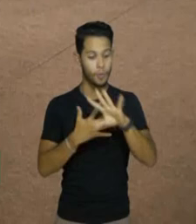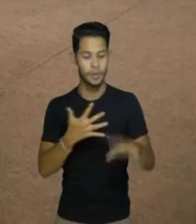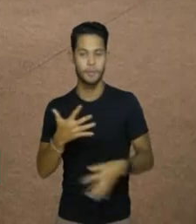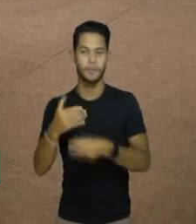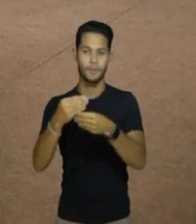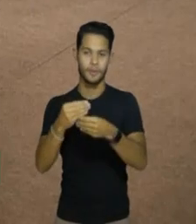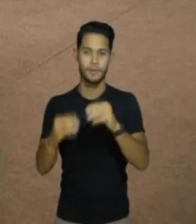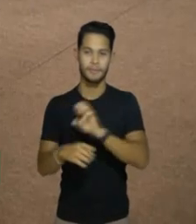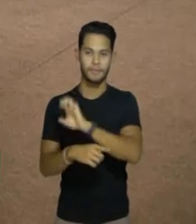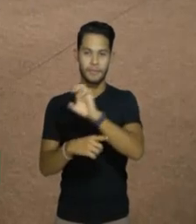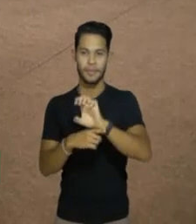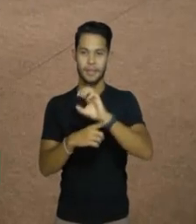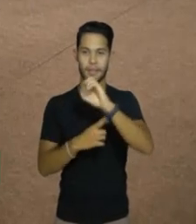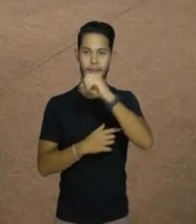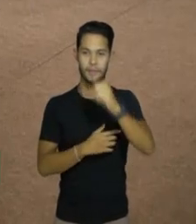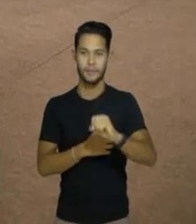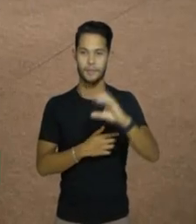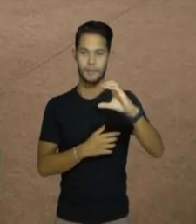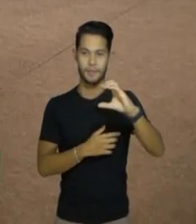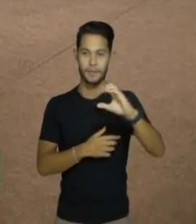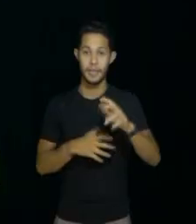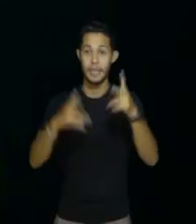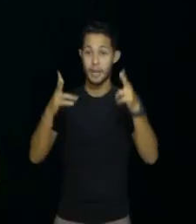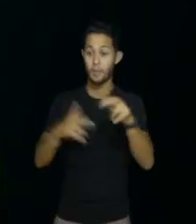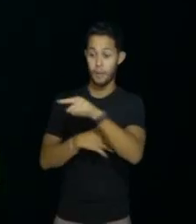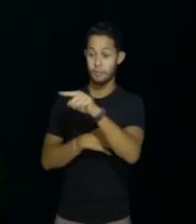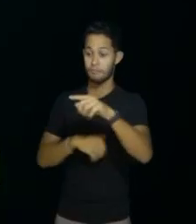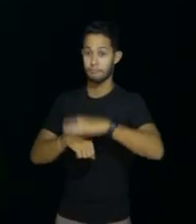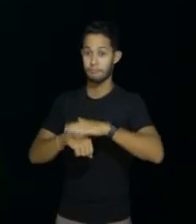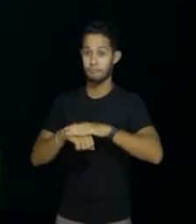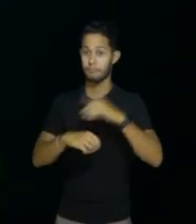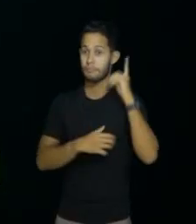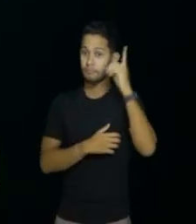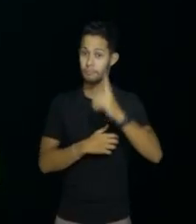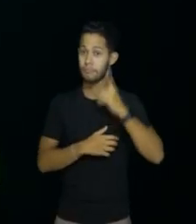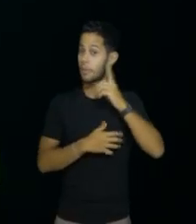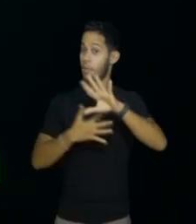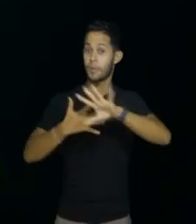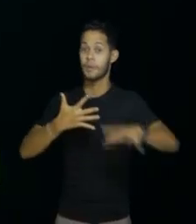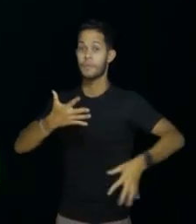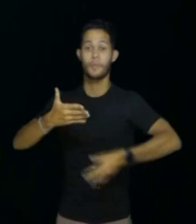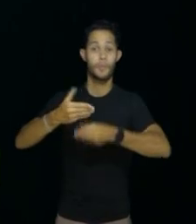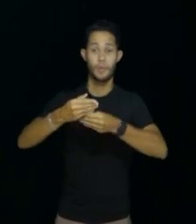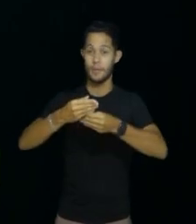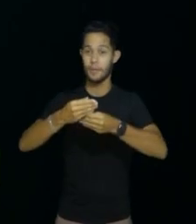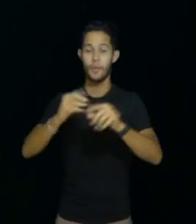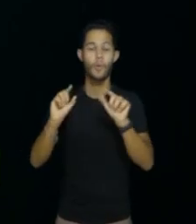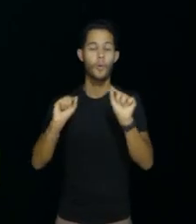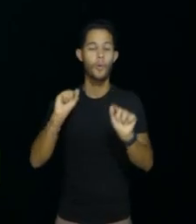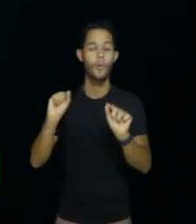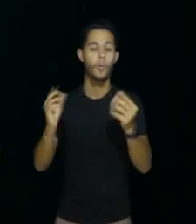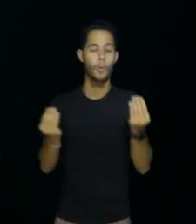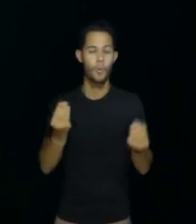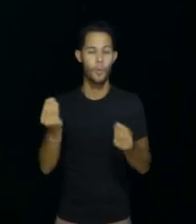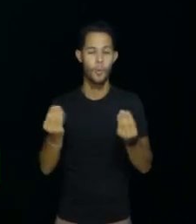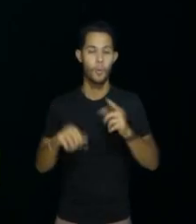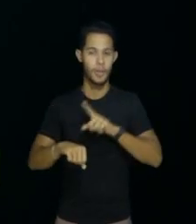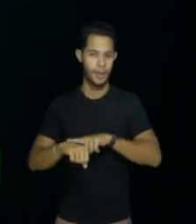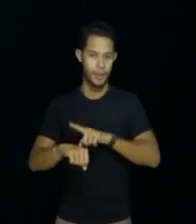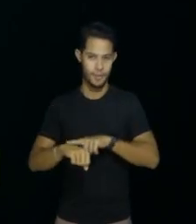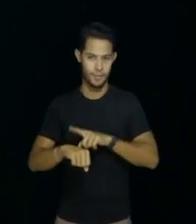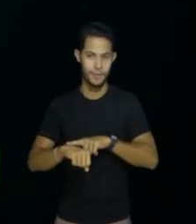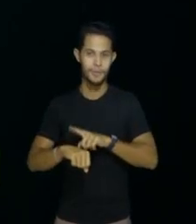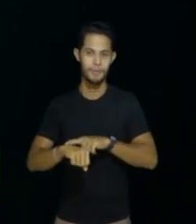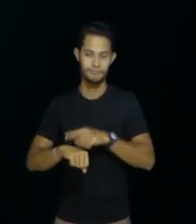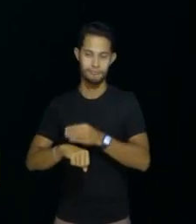da mesma forma que os senhores contribuem com aquilo que vocês têm de mais precioso, que é o tempo. Estão aqui para nos ouvir e, dentro